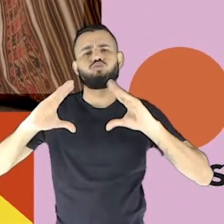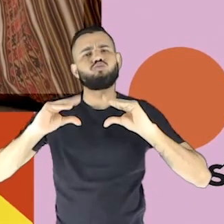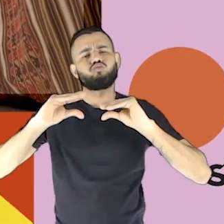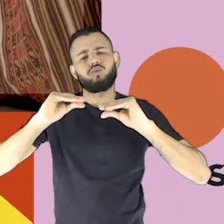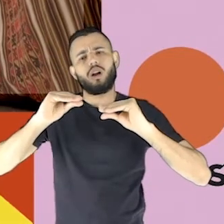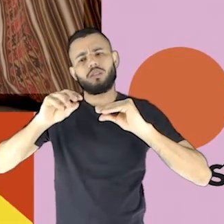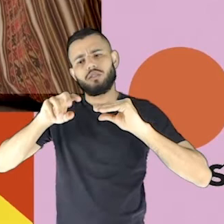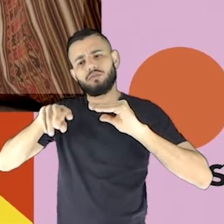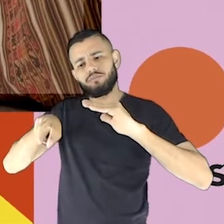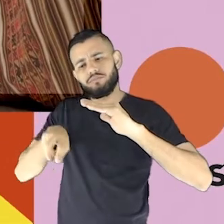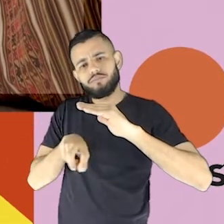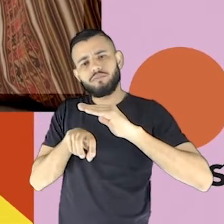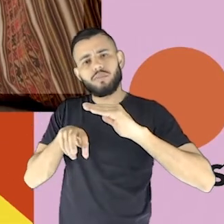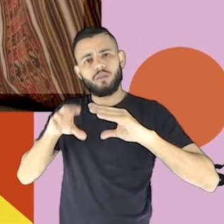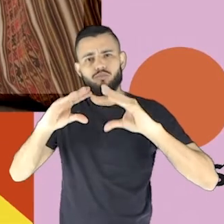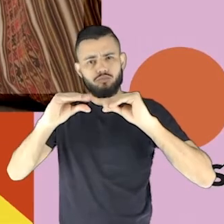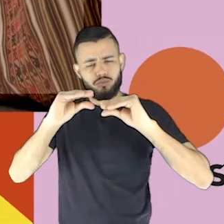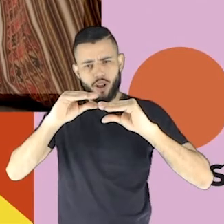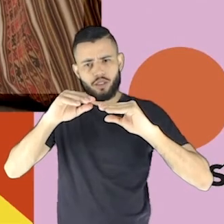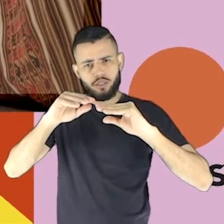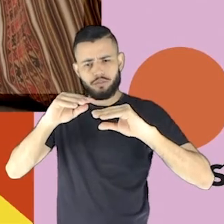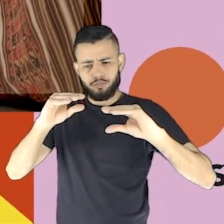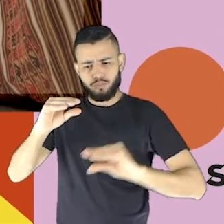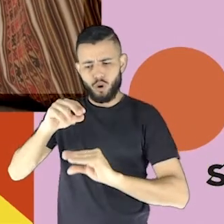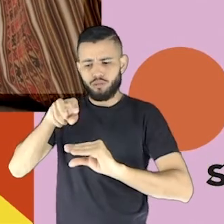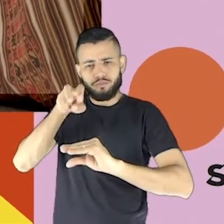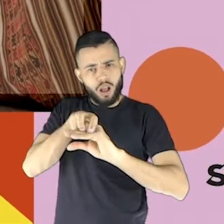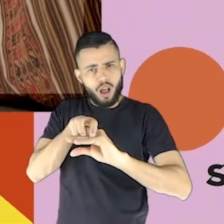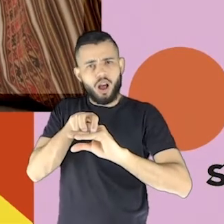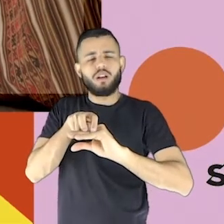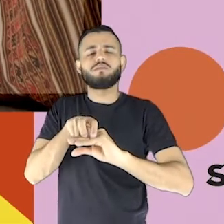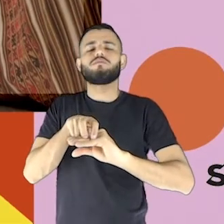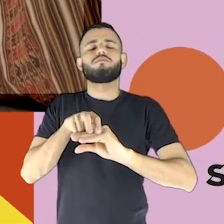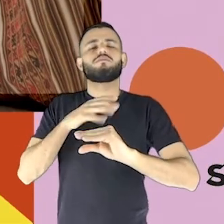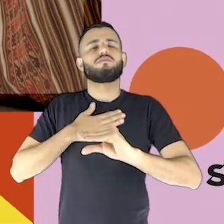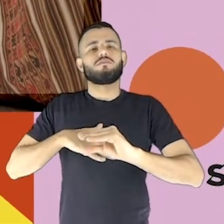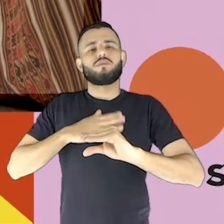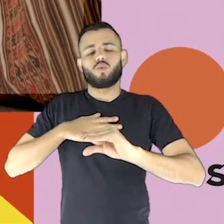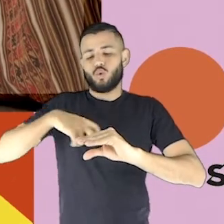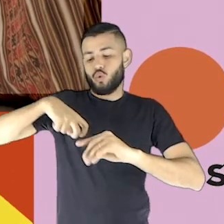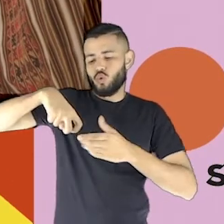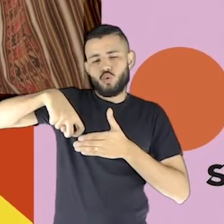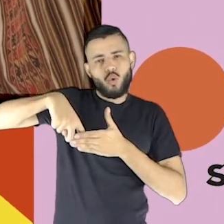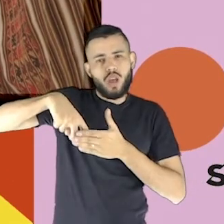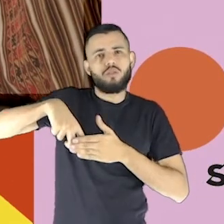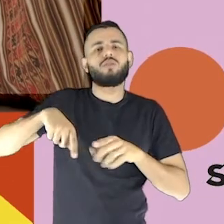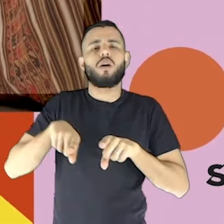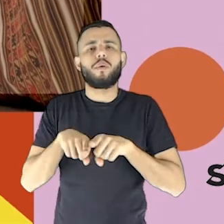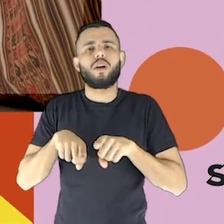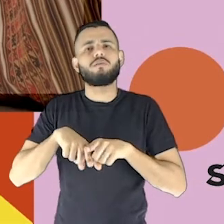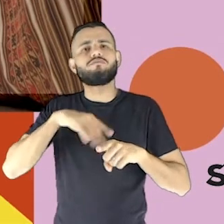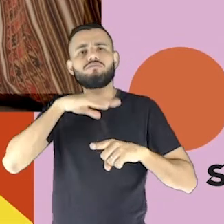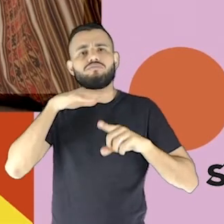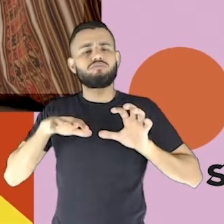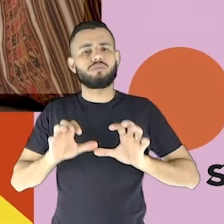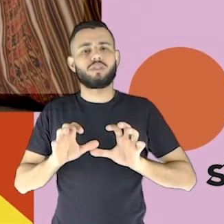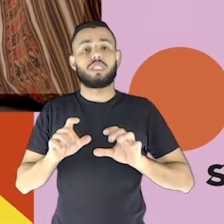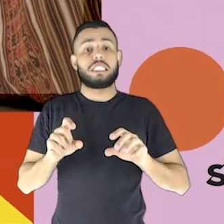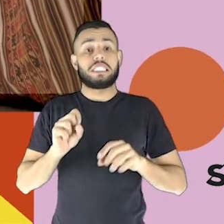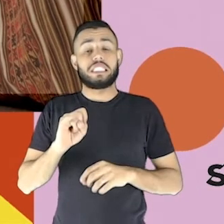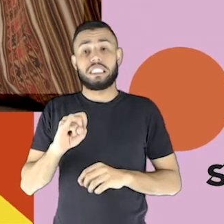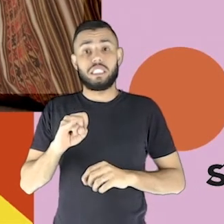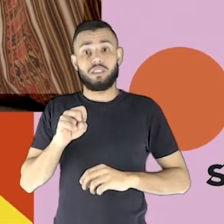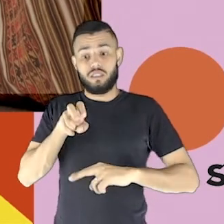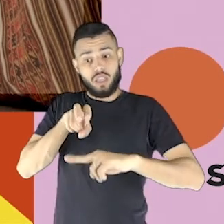sua cintura pélvica e dê uma aliviada nos joelhos e na lombar. Se mesmo assim não for confortável, você pode sentar em uma cadeira, não